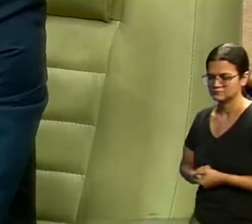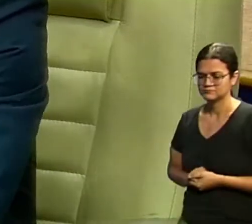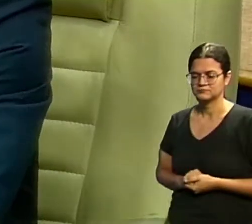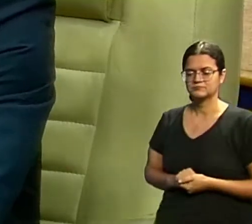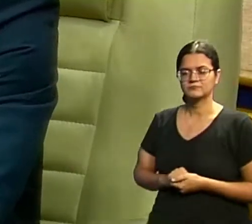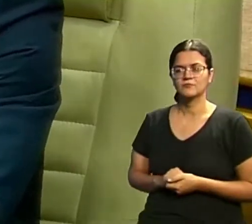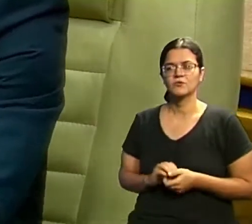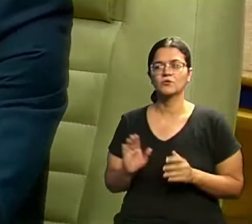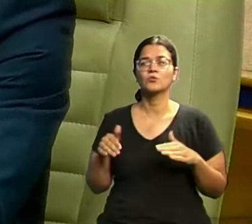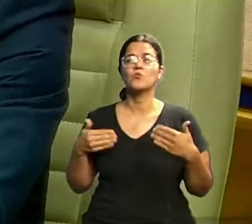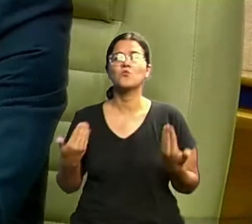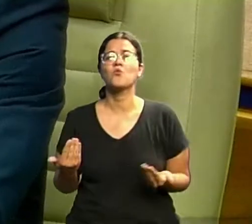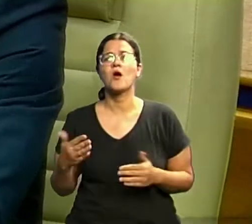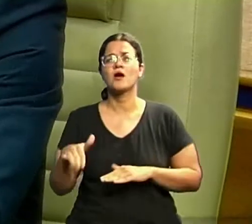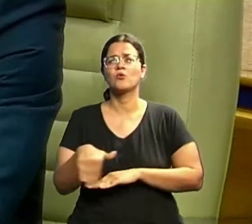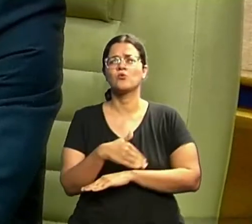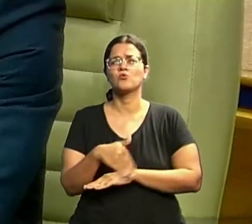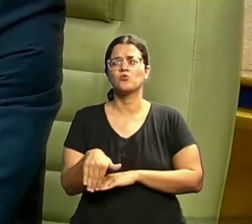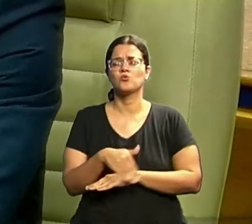qual bairro?